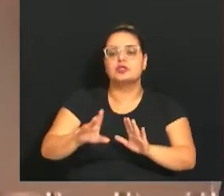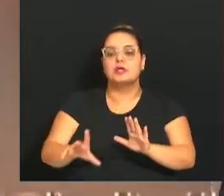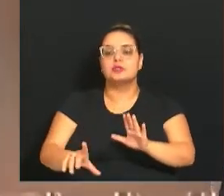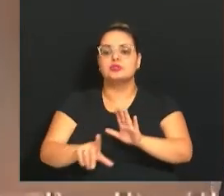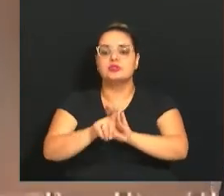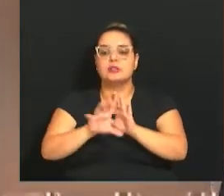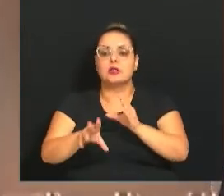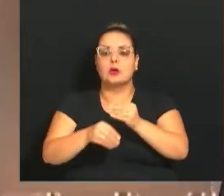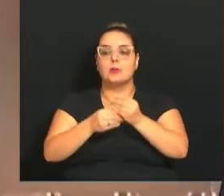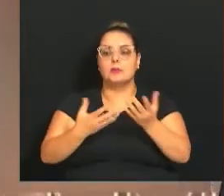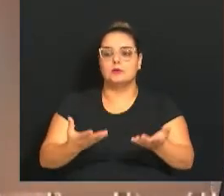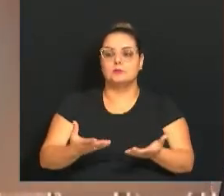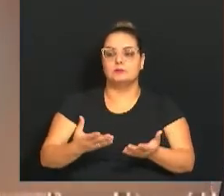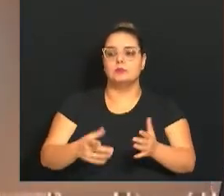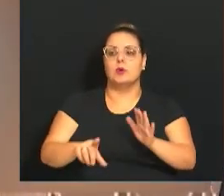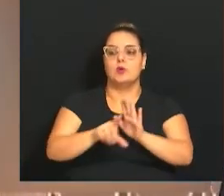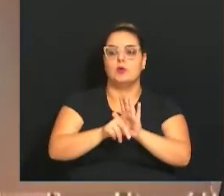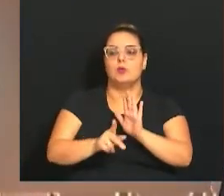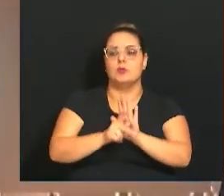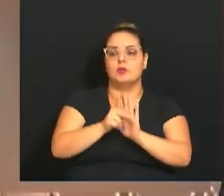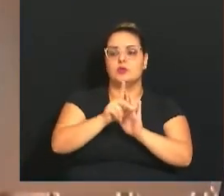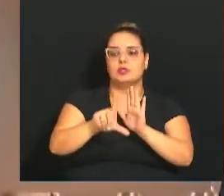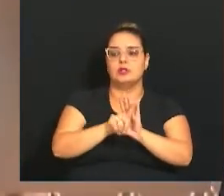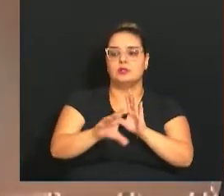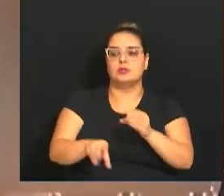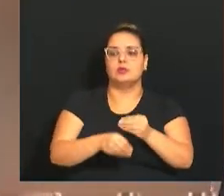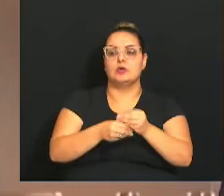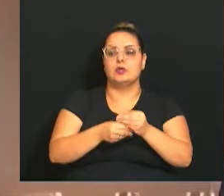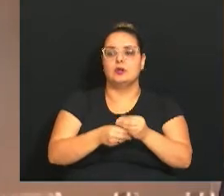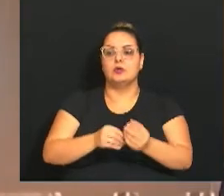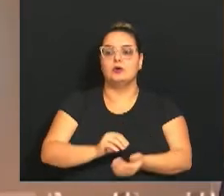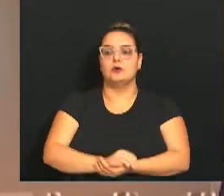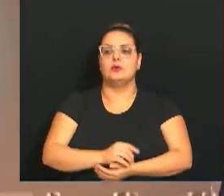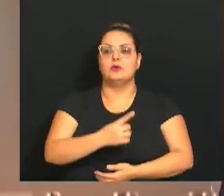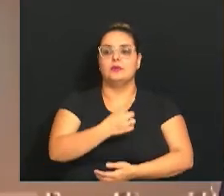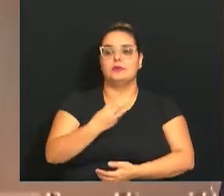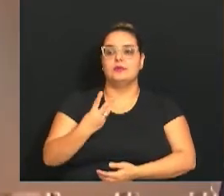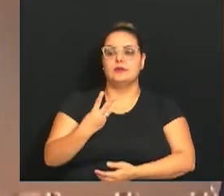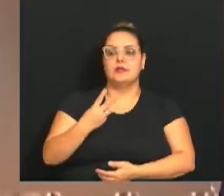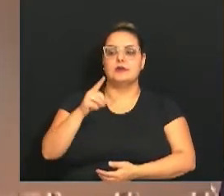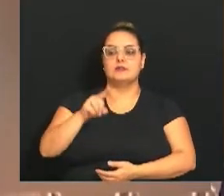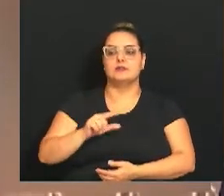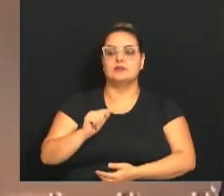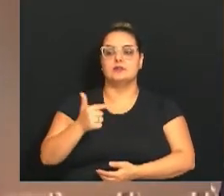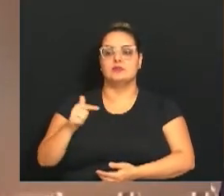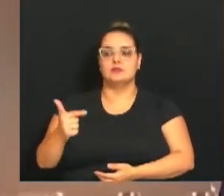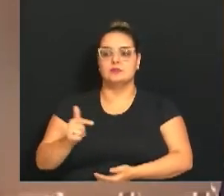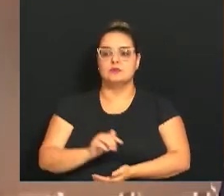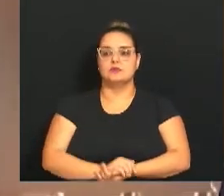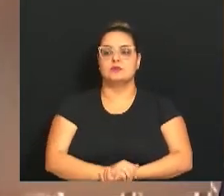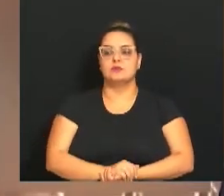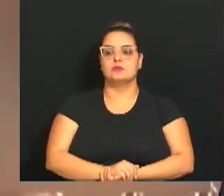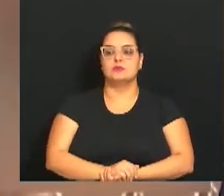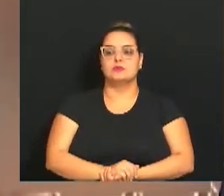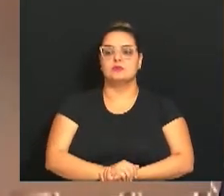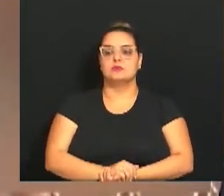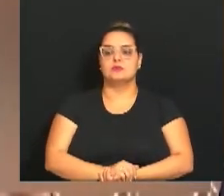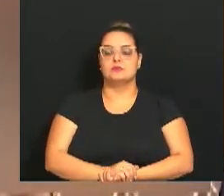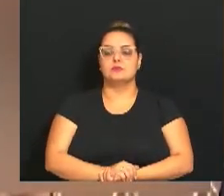Executivo. Projeto de lei complementar PLC 13 de 2022, processo